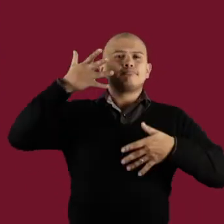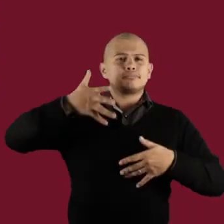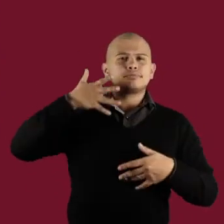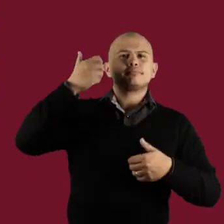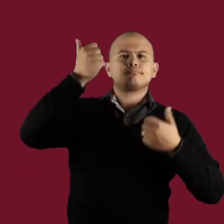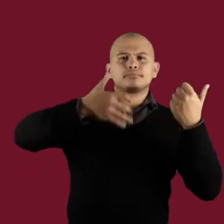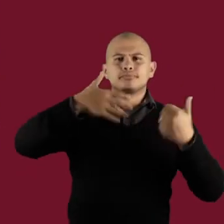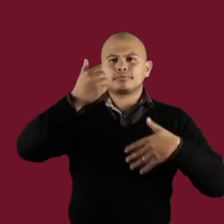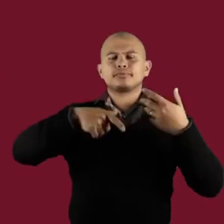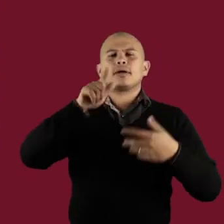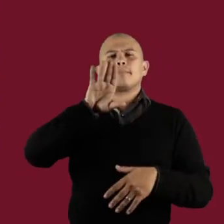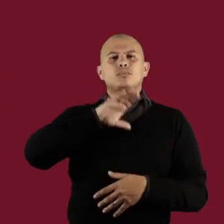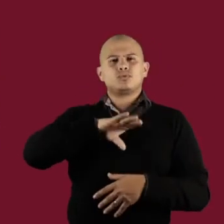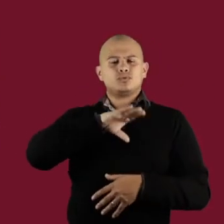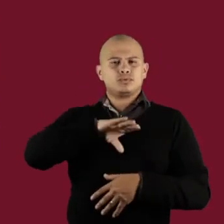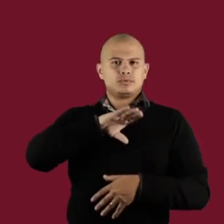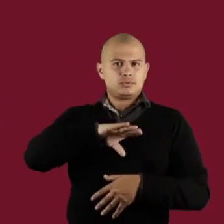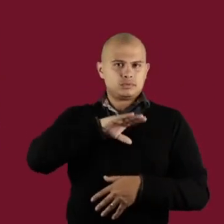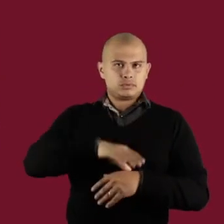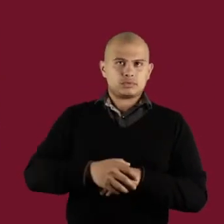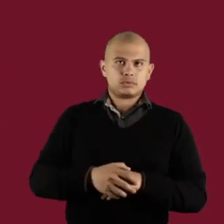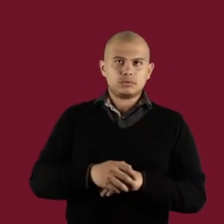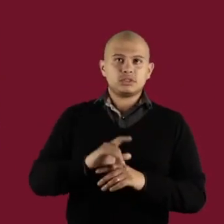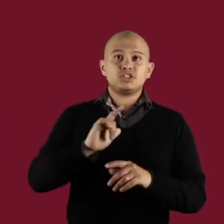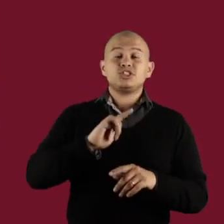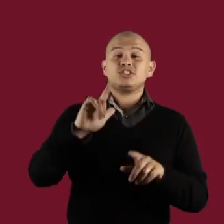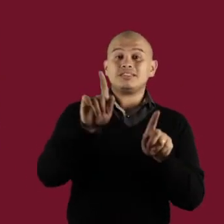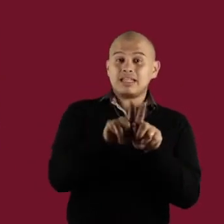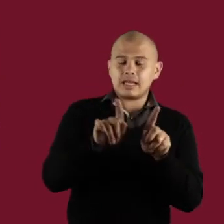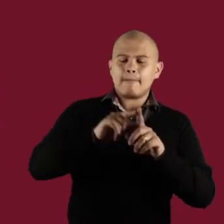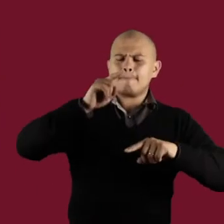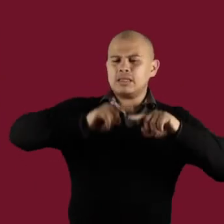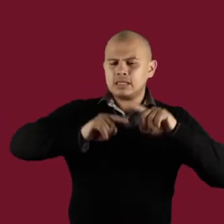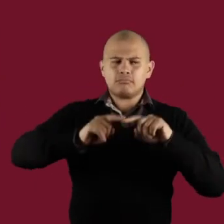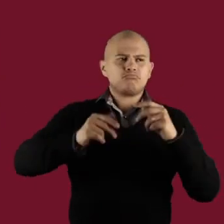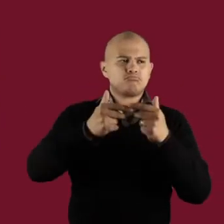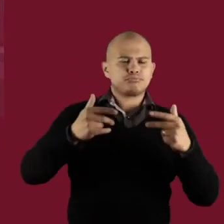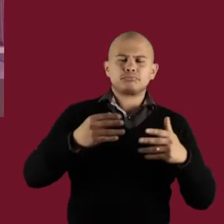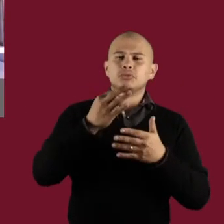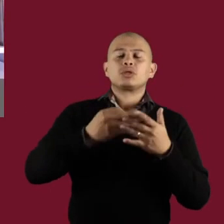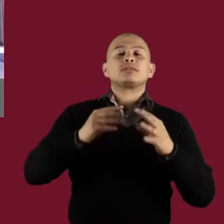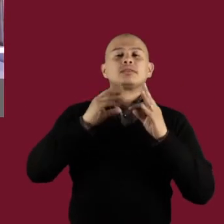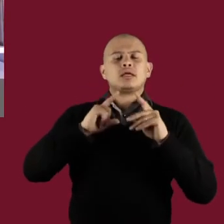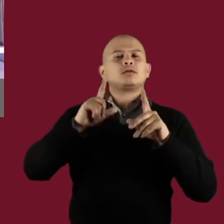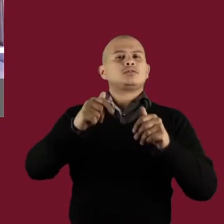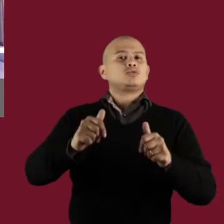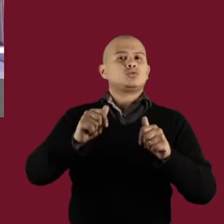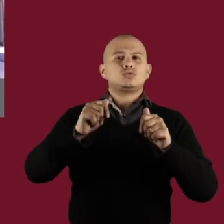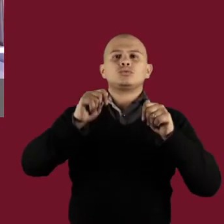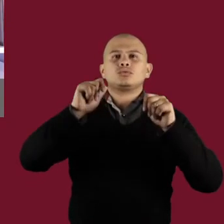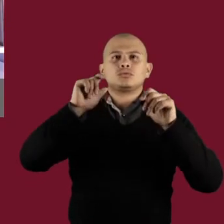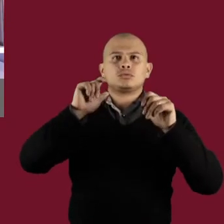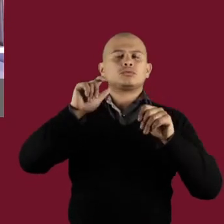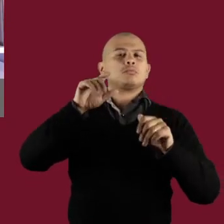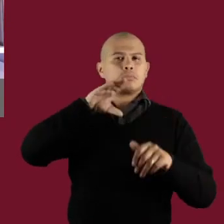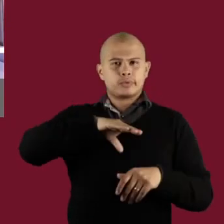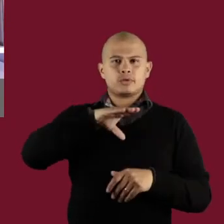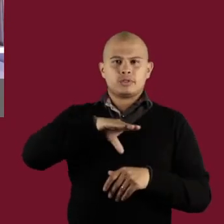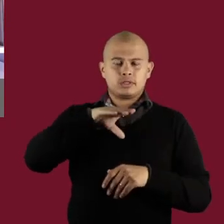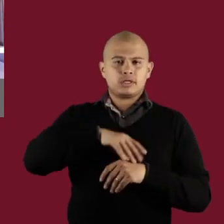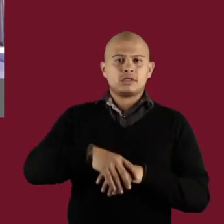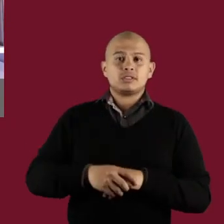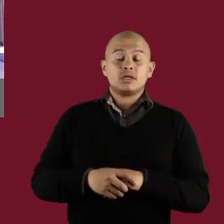na expectativa, portanto, de ter este material em língua portuguesa. Mas não deixamos, por exemplo, de cobrir situações